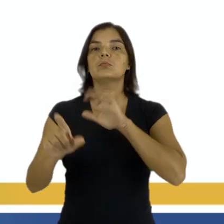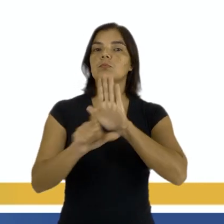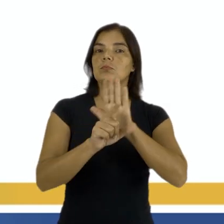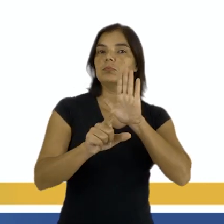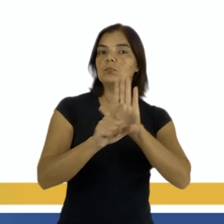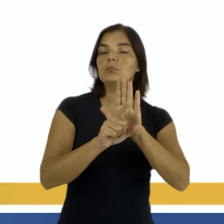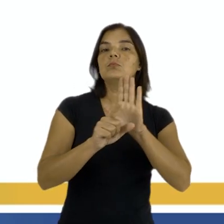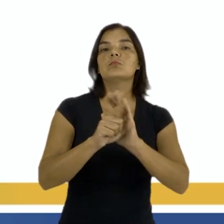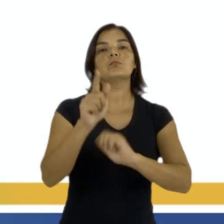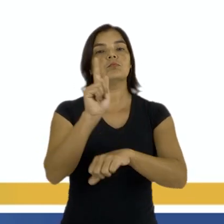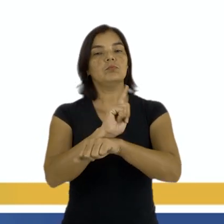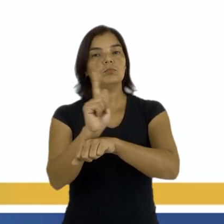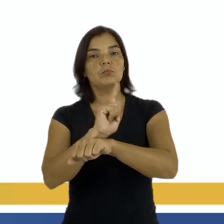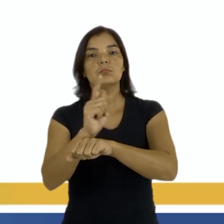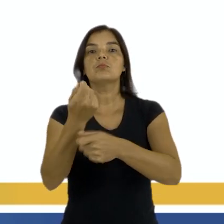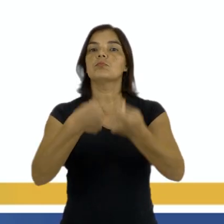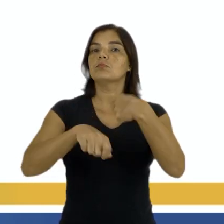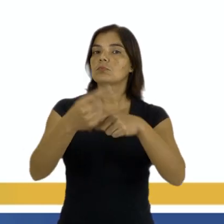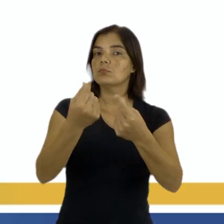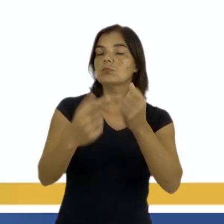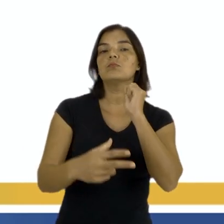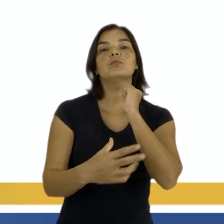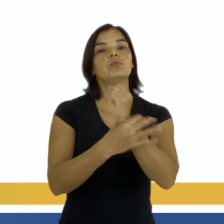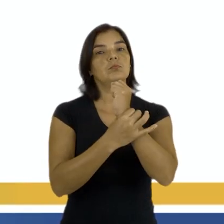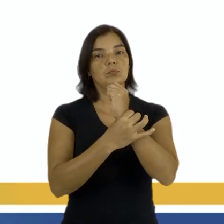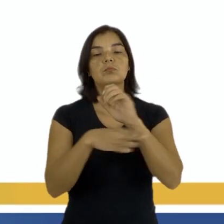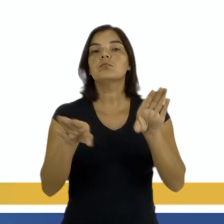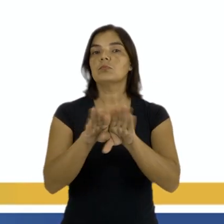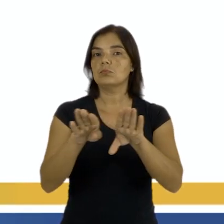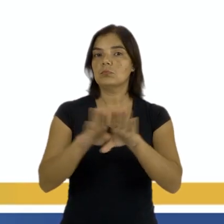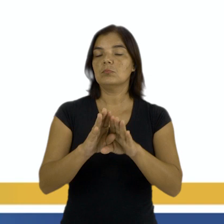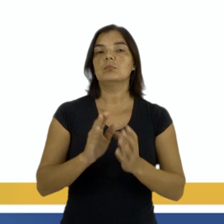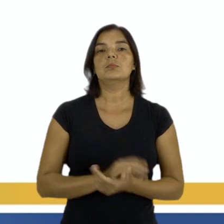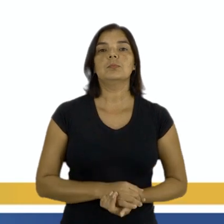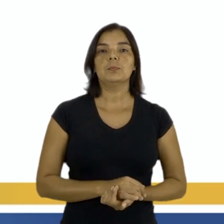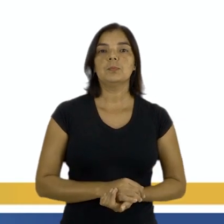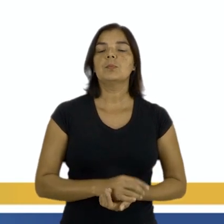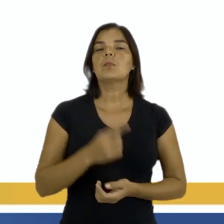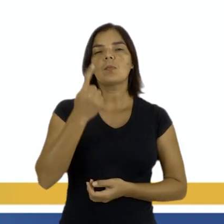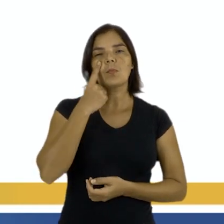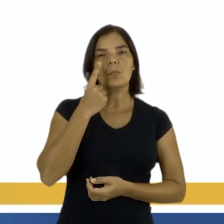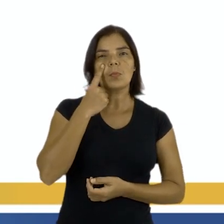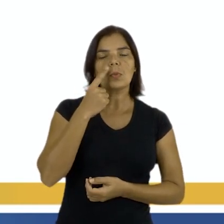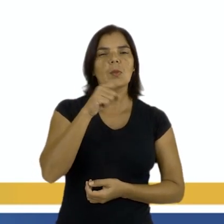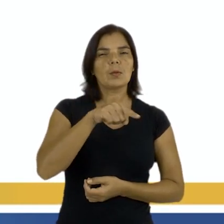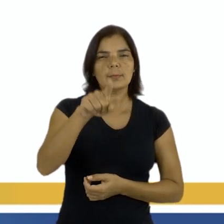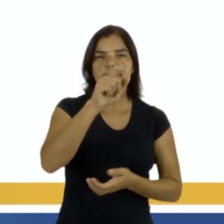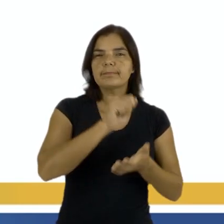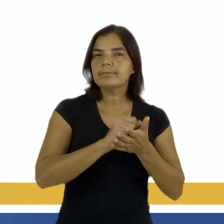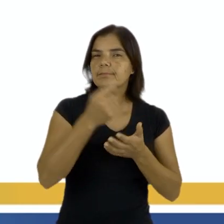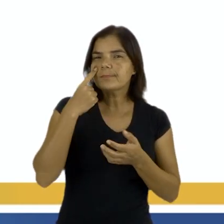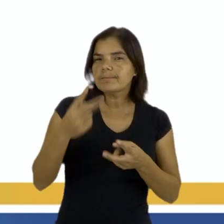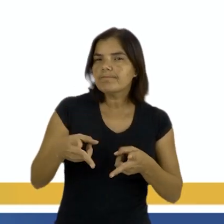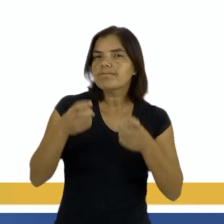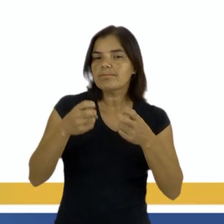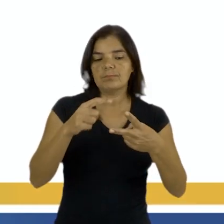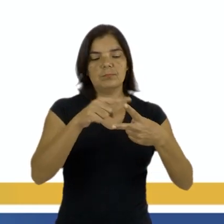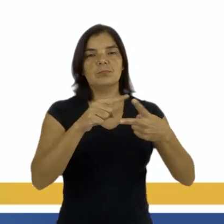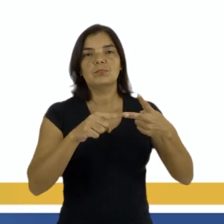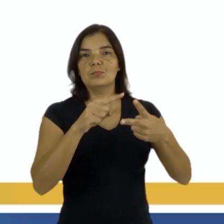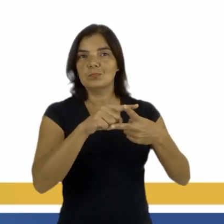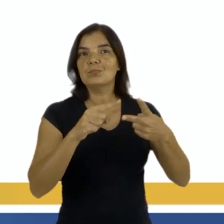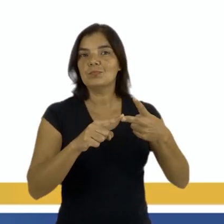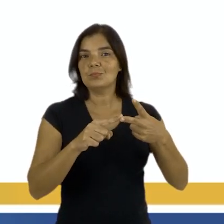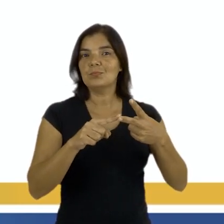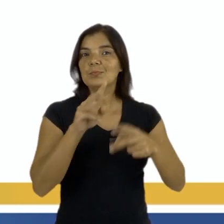da gestão, da economia, da segurança e tudo mais, certo? Ah, uma observação. Você notou que nós temos duas grafias para